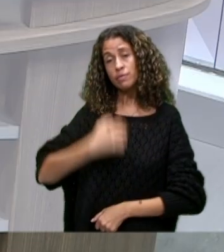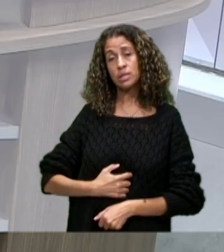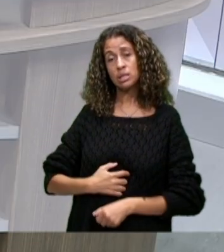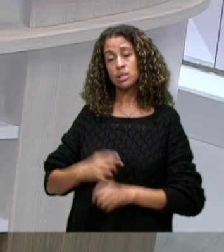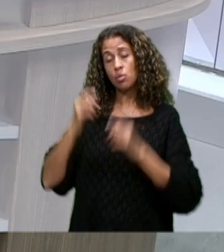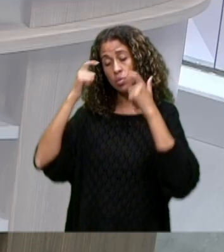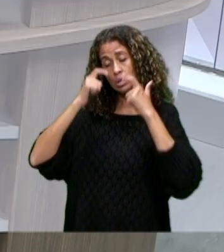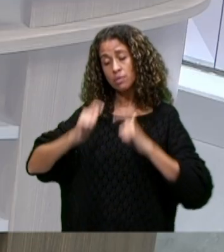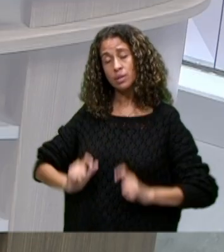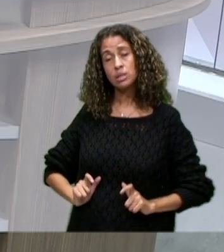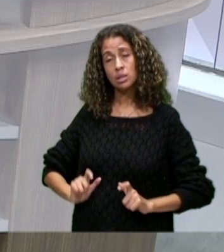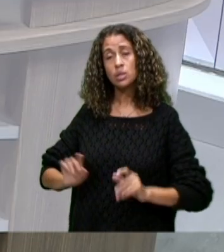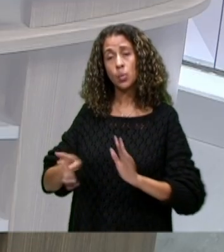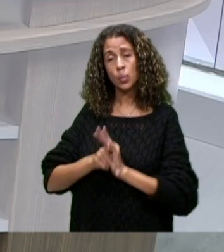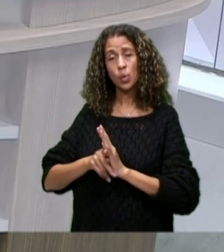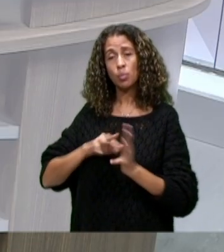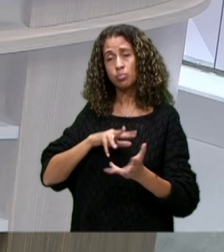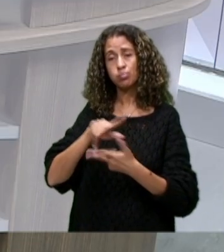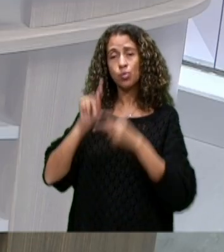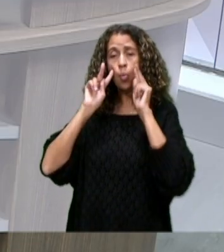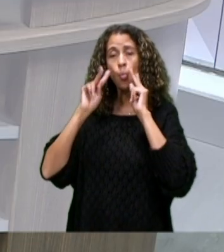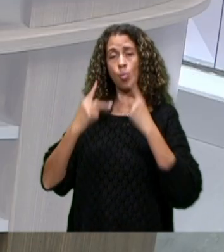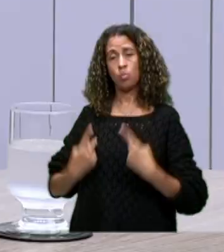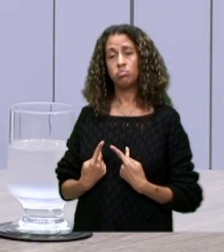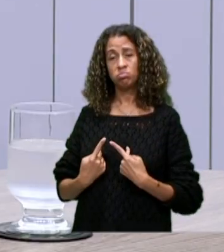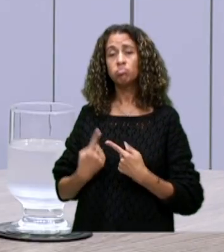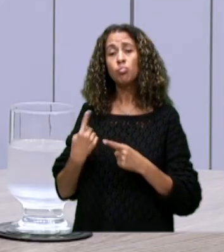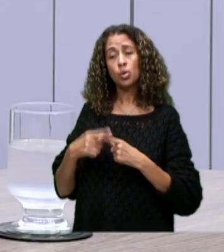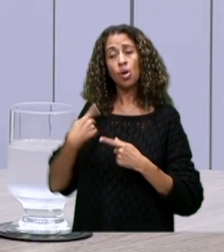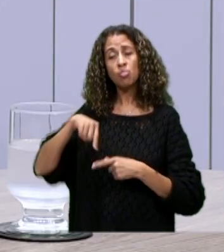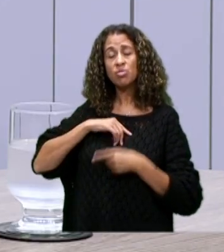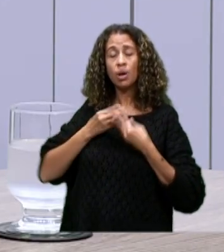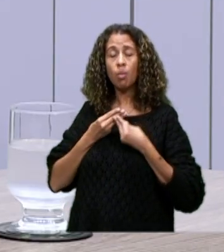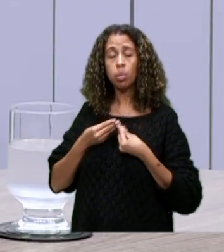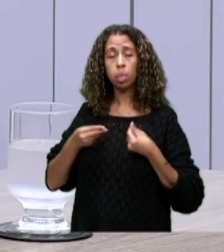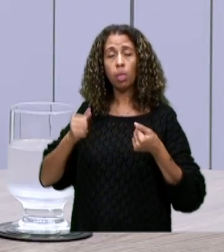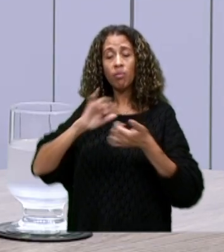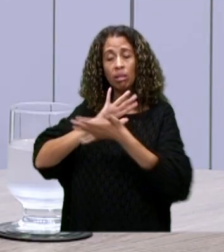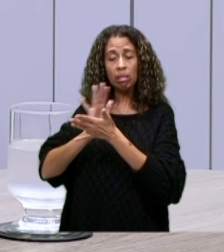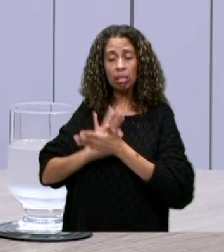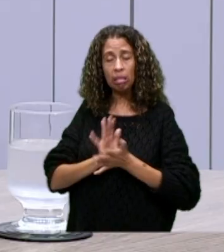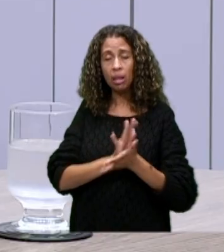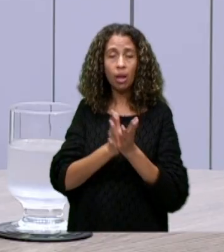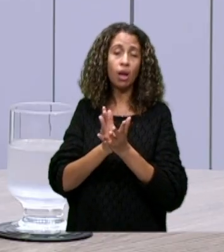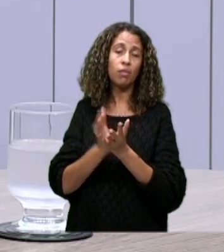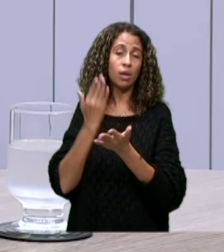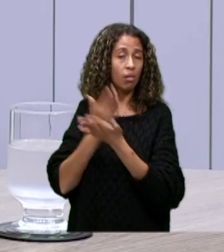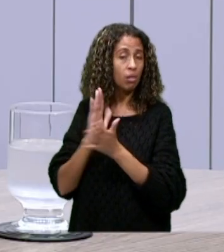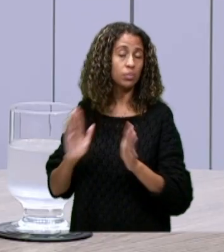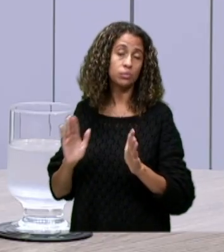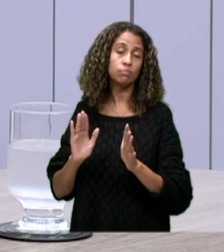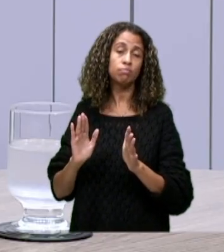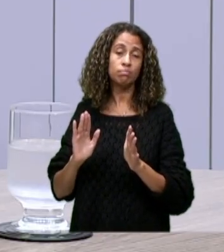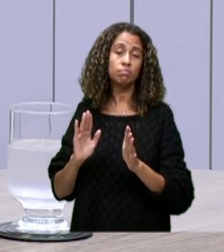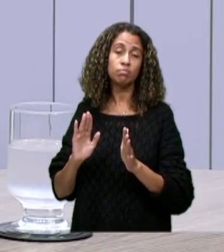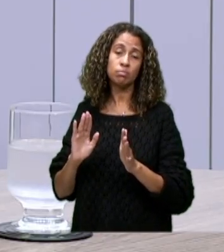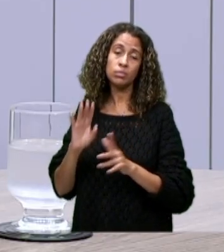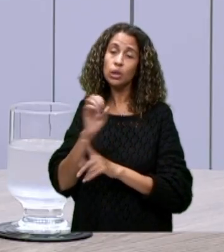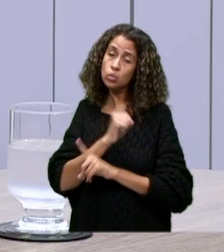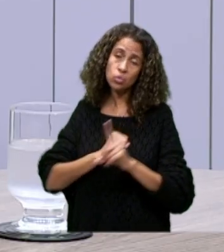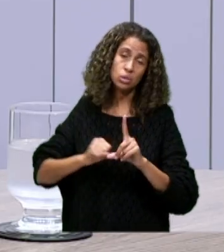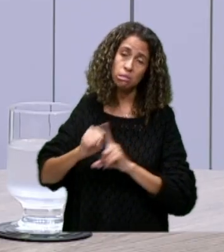humana, talvez. Vai se deteriorar. Não quer dizer que vai acabar também, mas a deterioração da civilização que a gente conhece já é um fim de mundo para a gente,